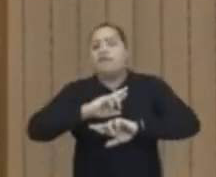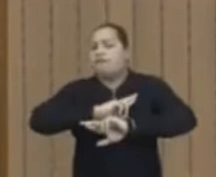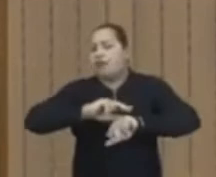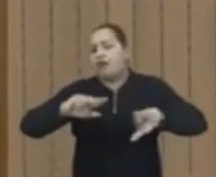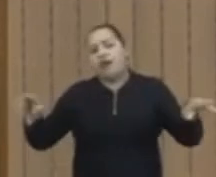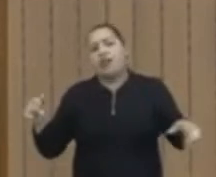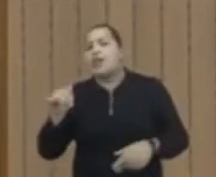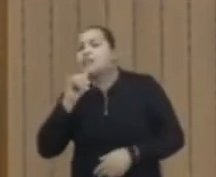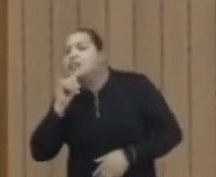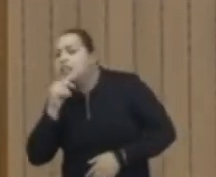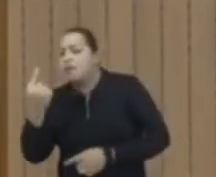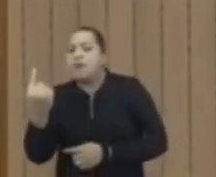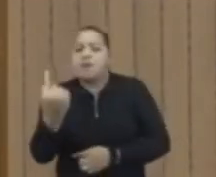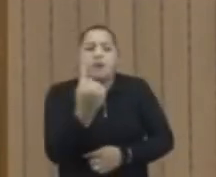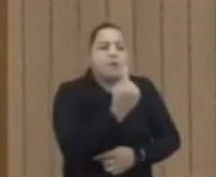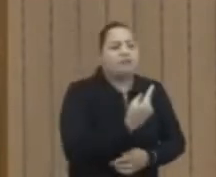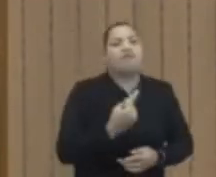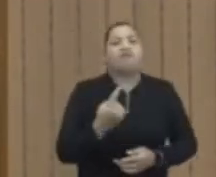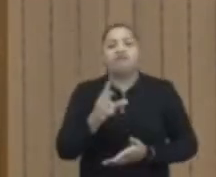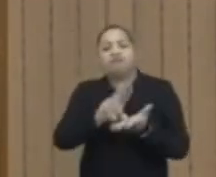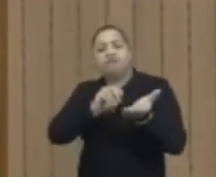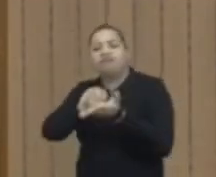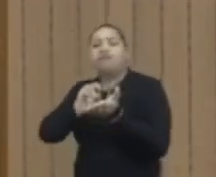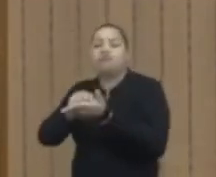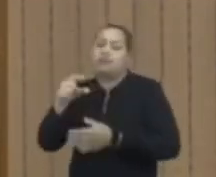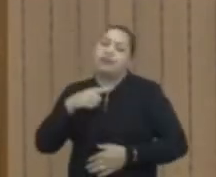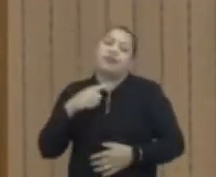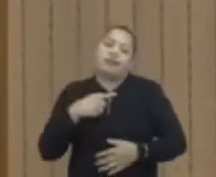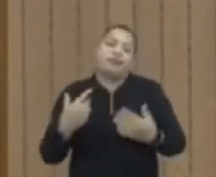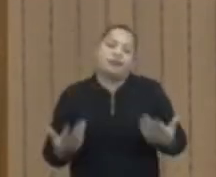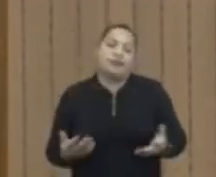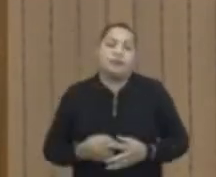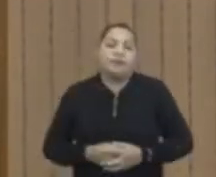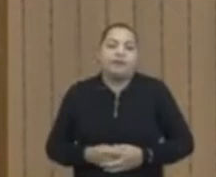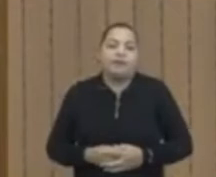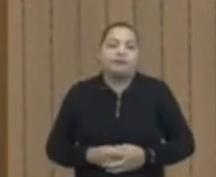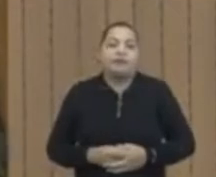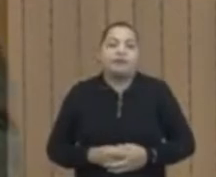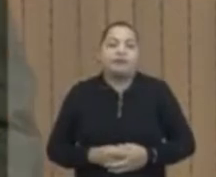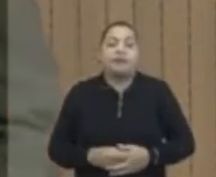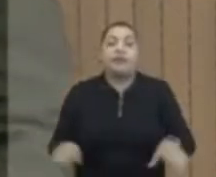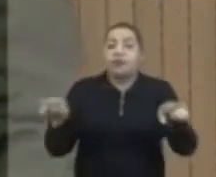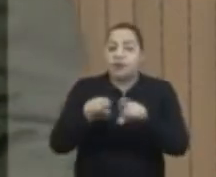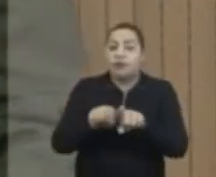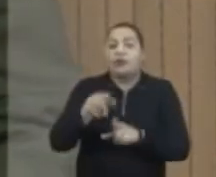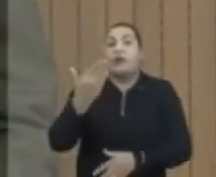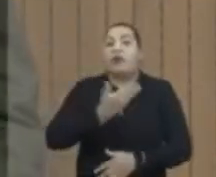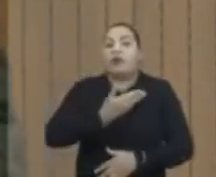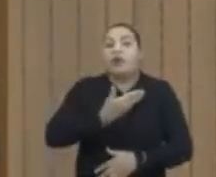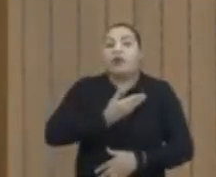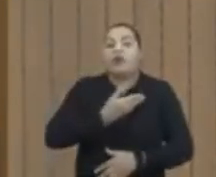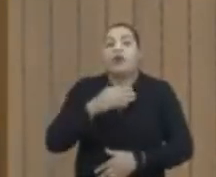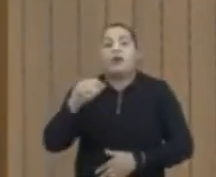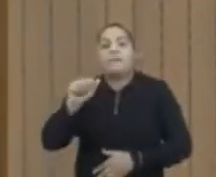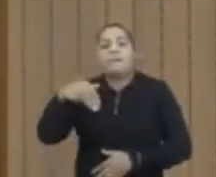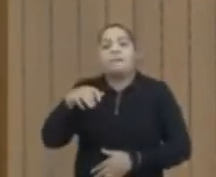são vários exemplos que nós temos, né? Além disso, temos também o colega aqui, Almerino